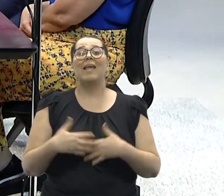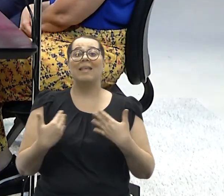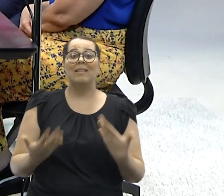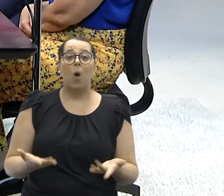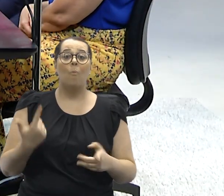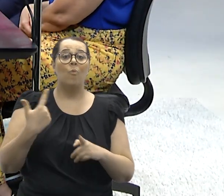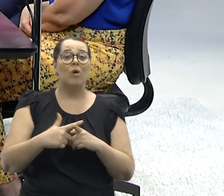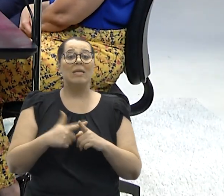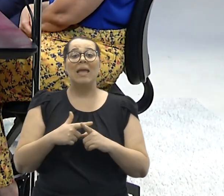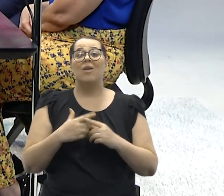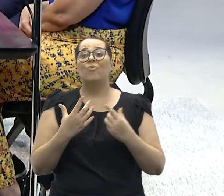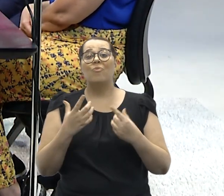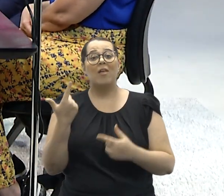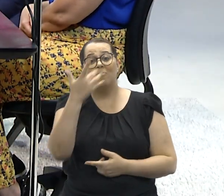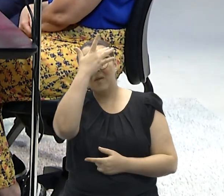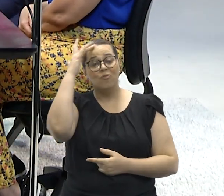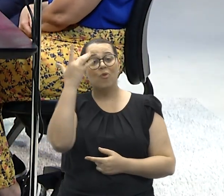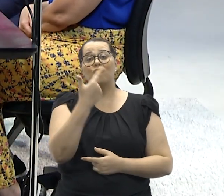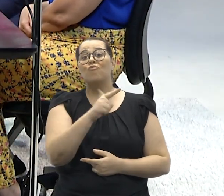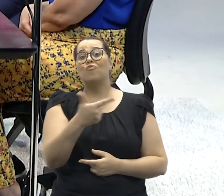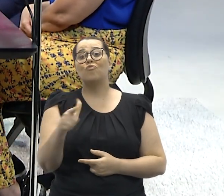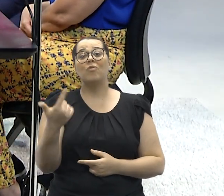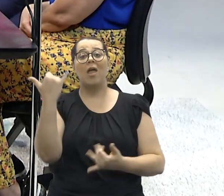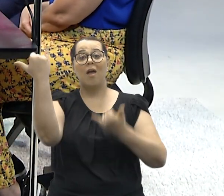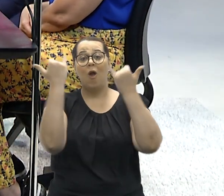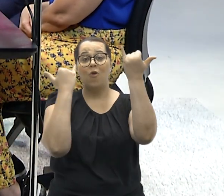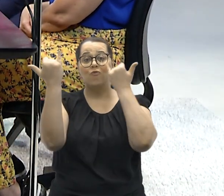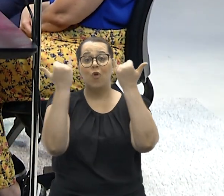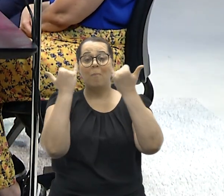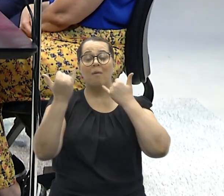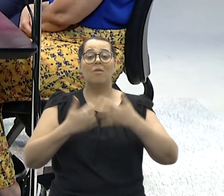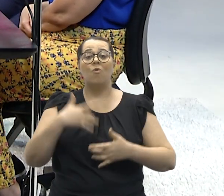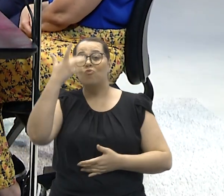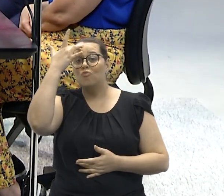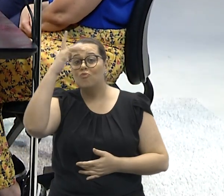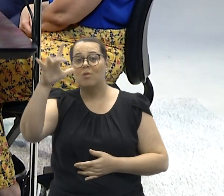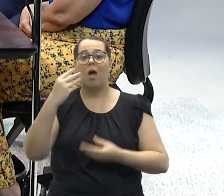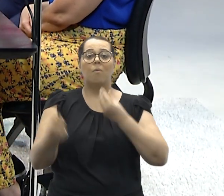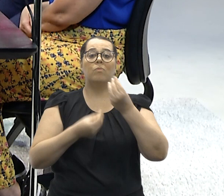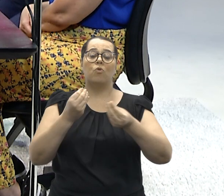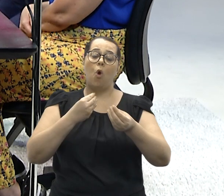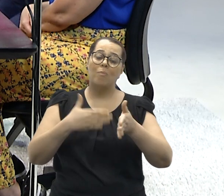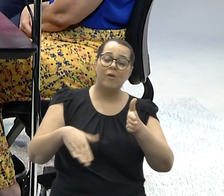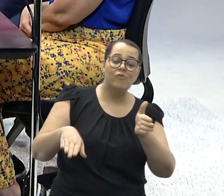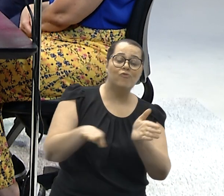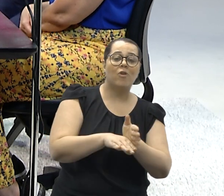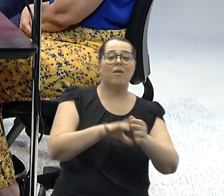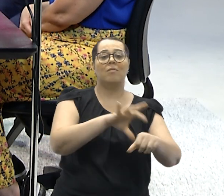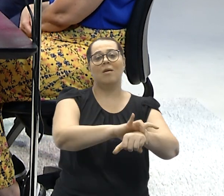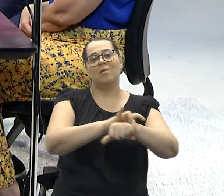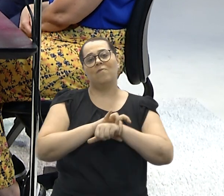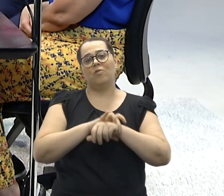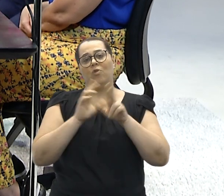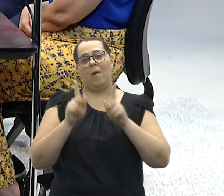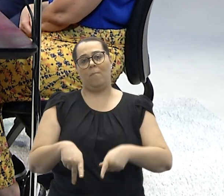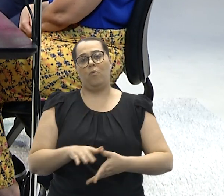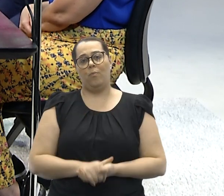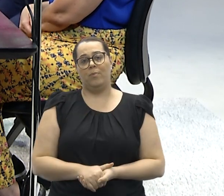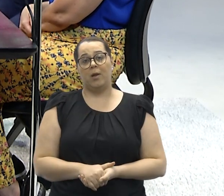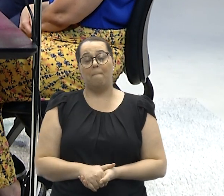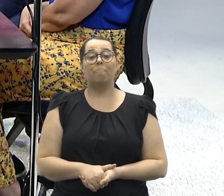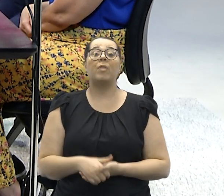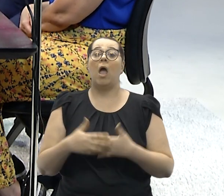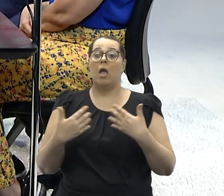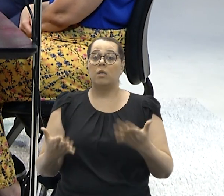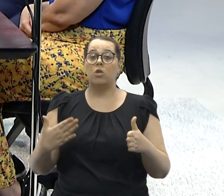todo mundo tem acesso à informação e sabe como chegar à Defensoria Pública. Os casos que chegam até nós, de